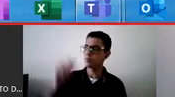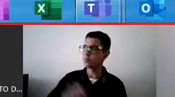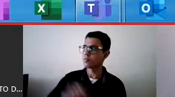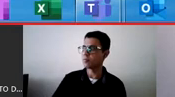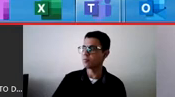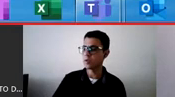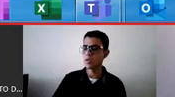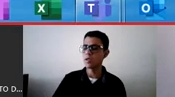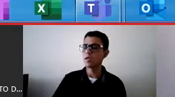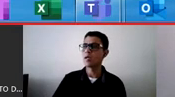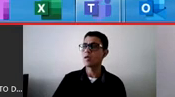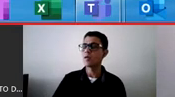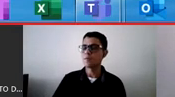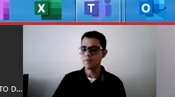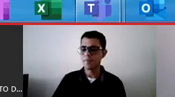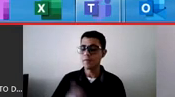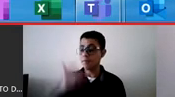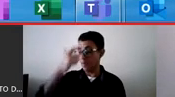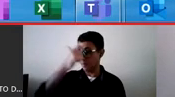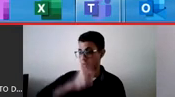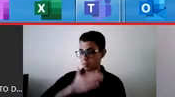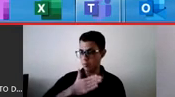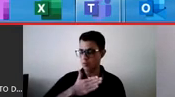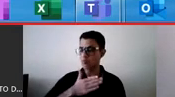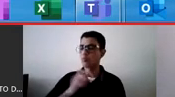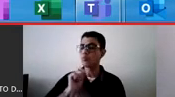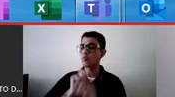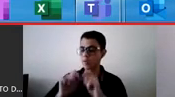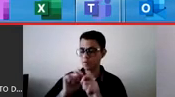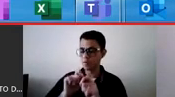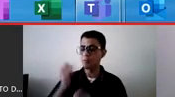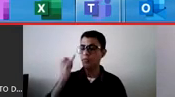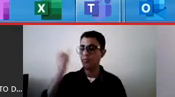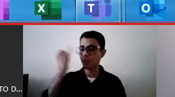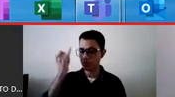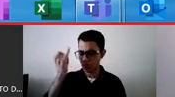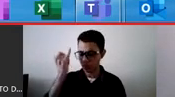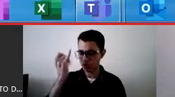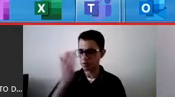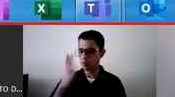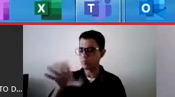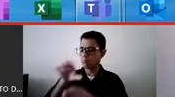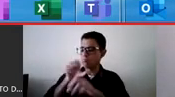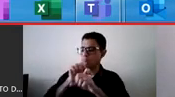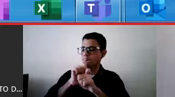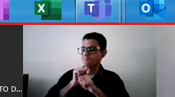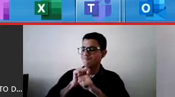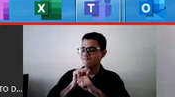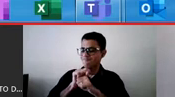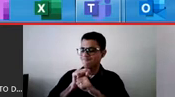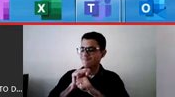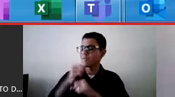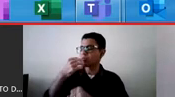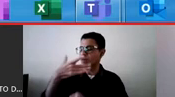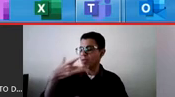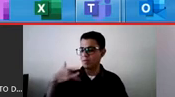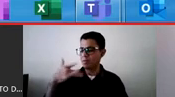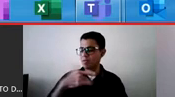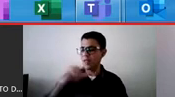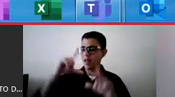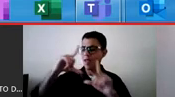está vendo como é importante relatos? Para mim, o que me traz, me enche de inspiração e me faz muito bem é a